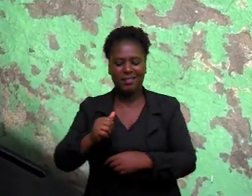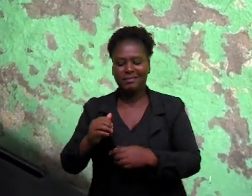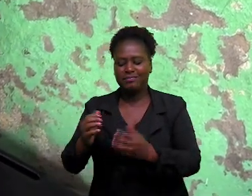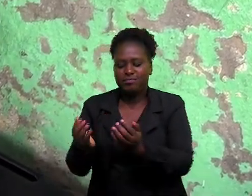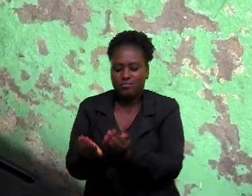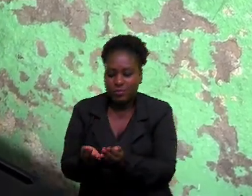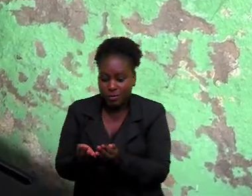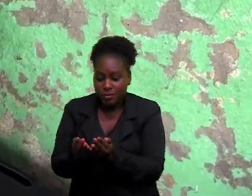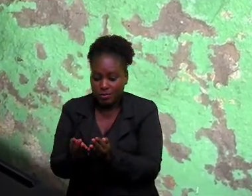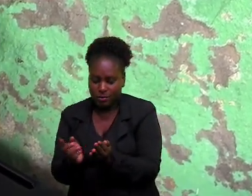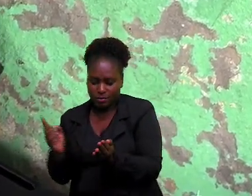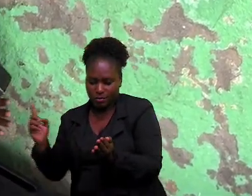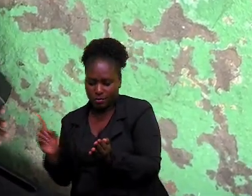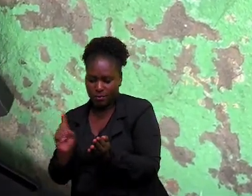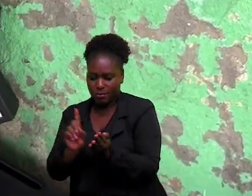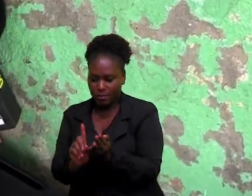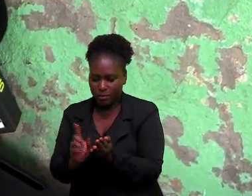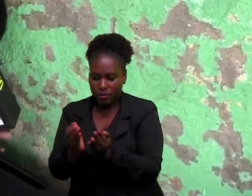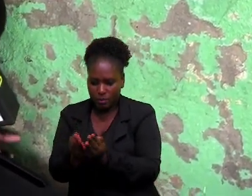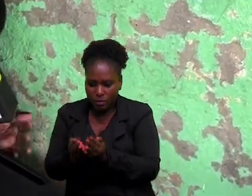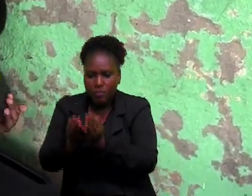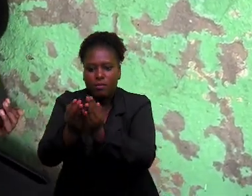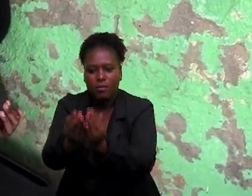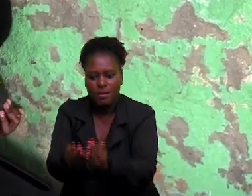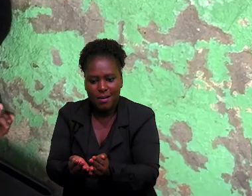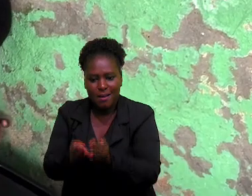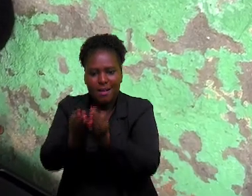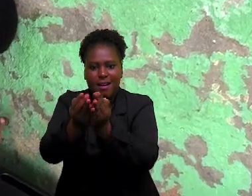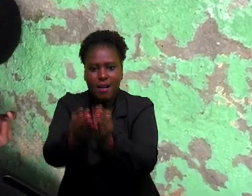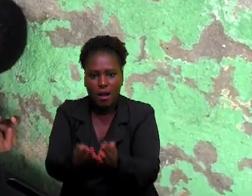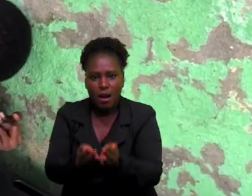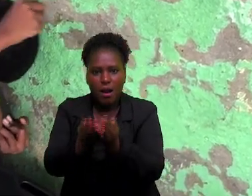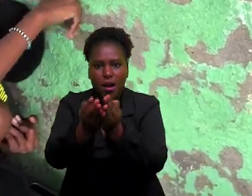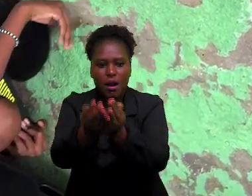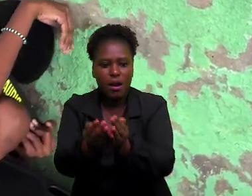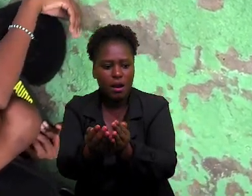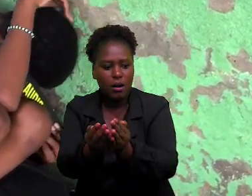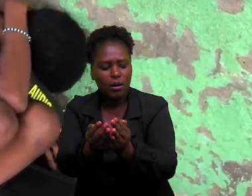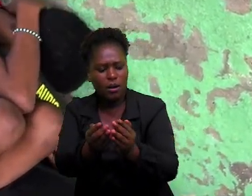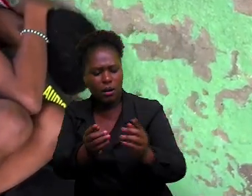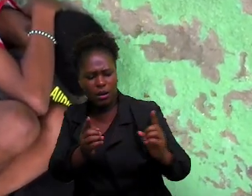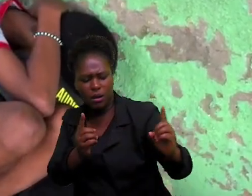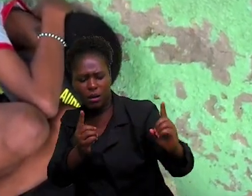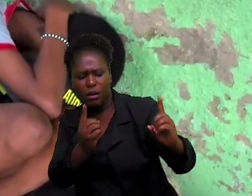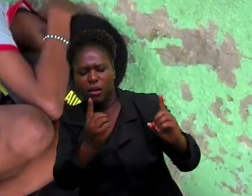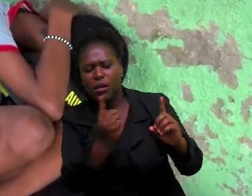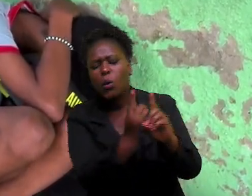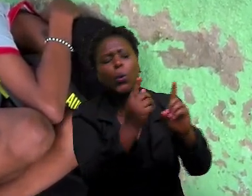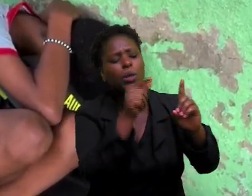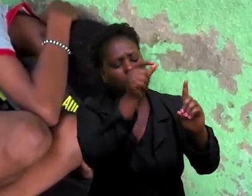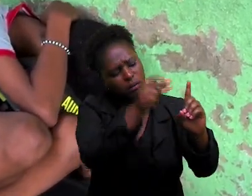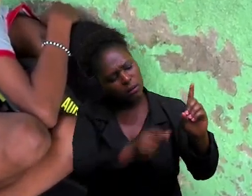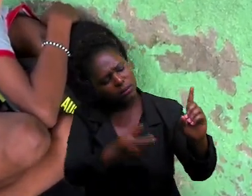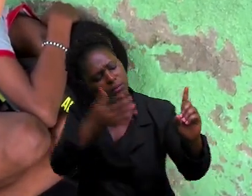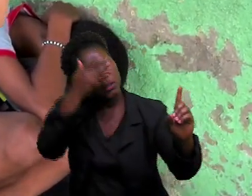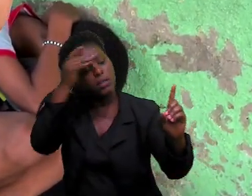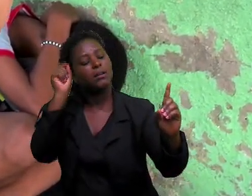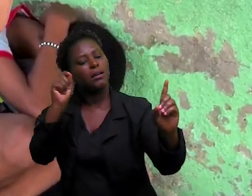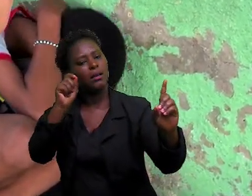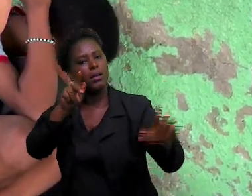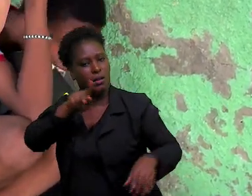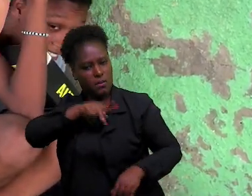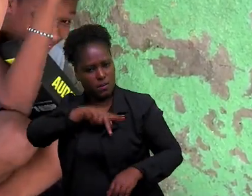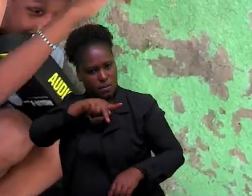Durante a jornada, Moana conhece o poderoso semideus Maui, que guia